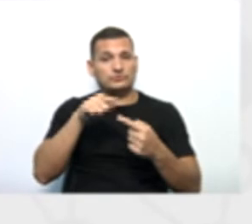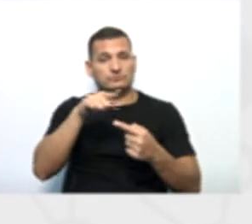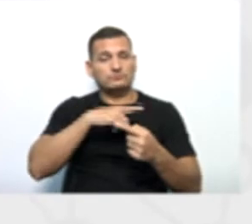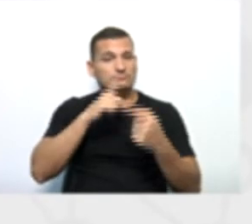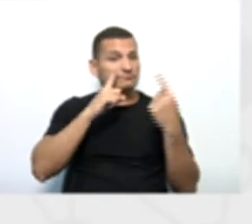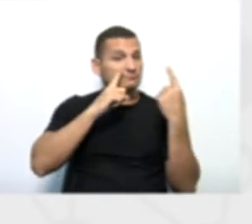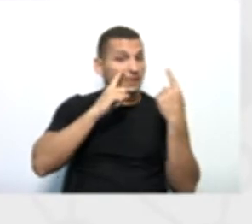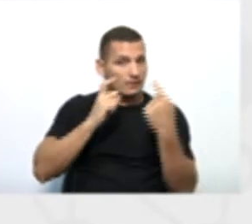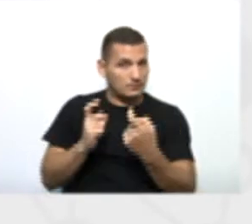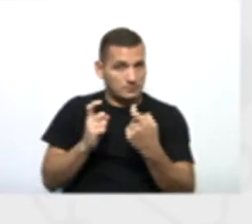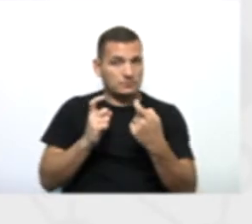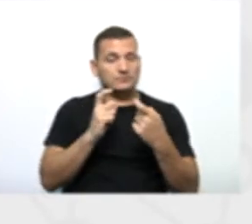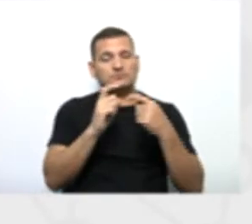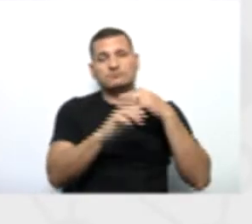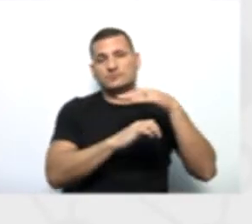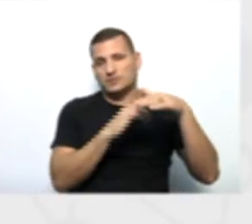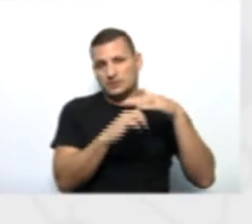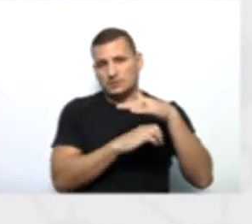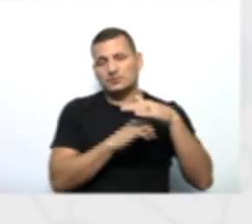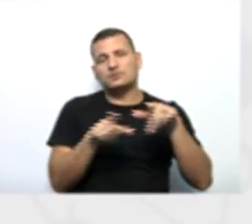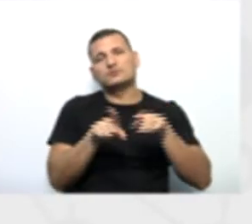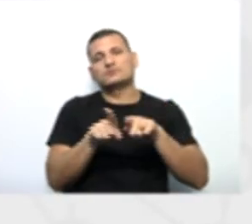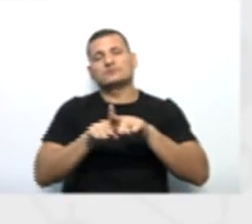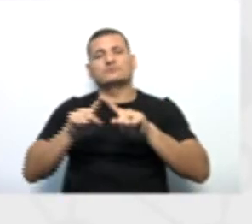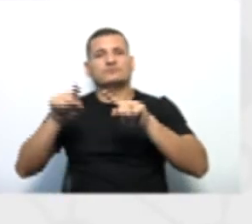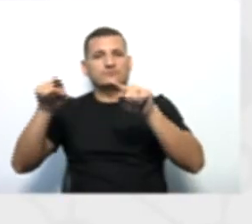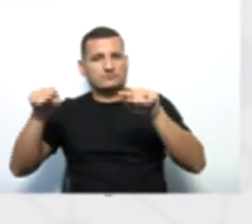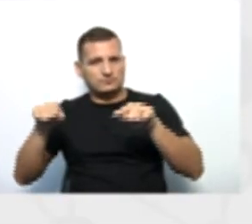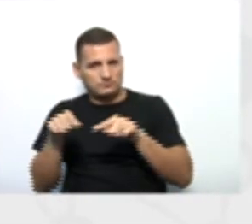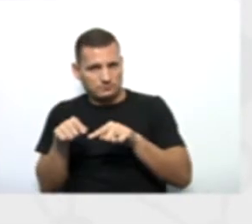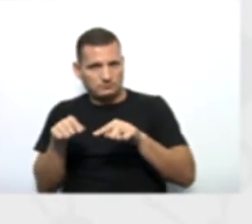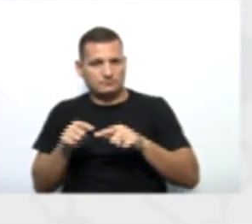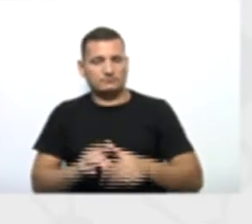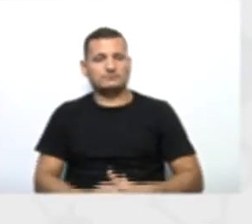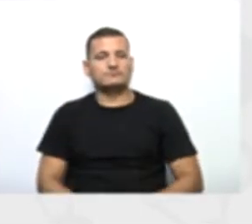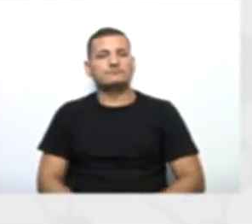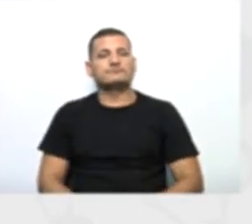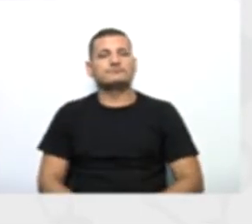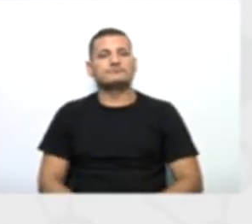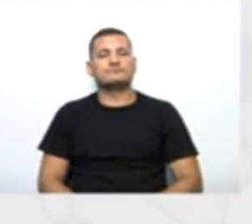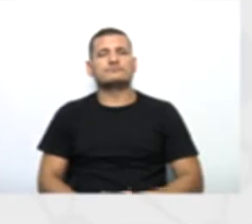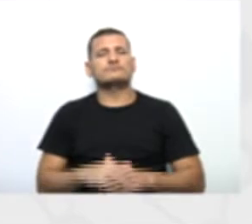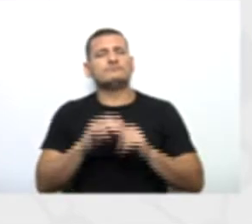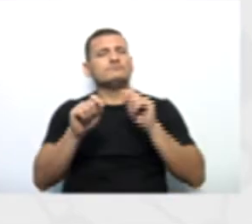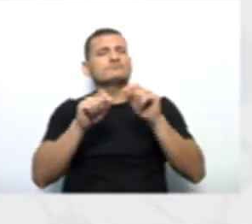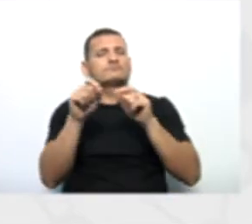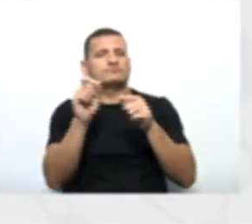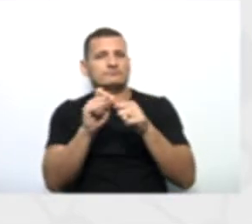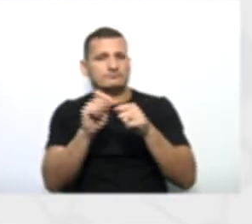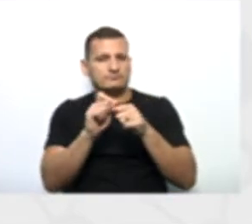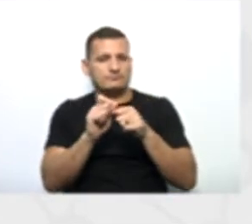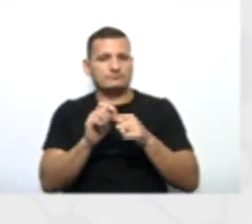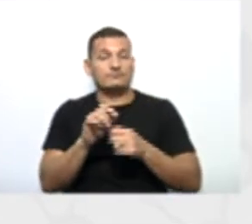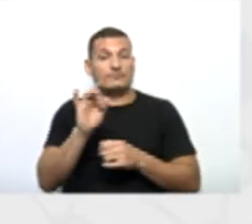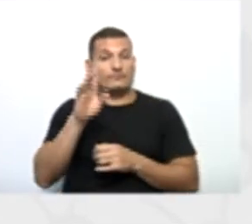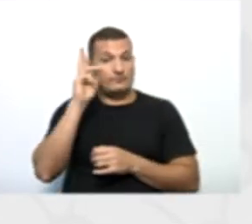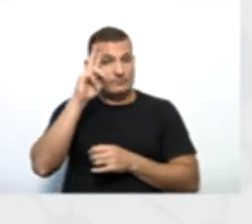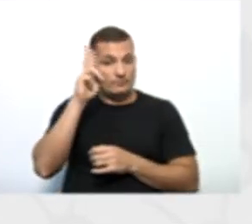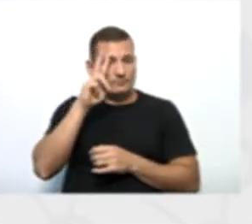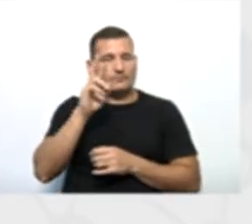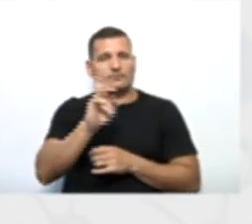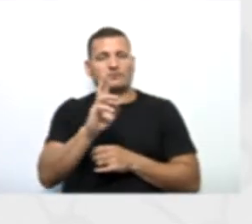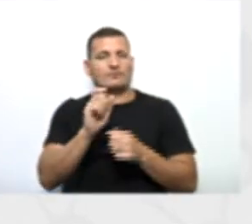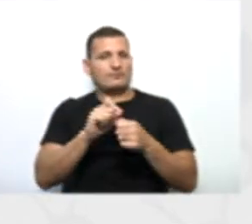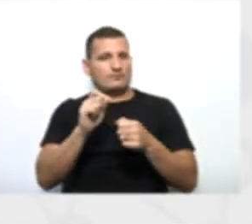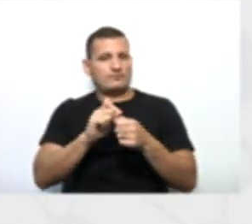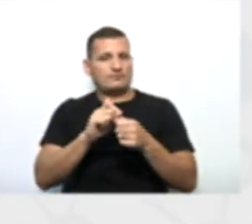aos empregadores quanto, claro, aos empregados, ok? Então, quem faz esse mapa de risco? Só para lembrar que quem